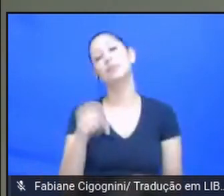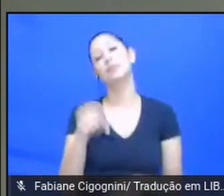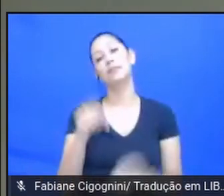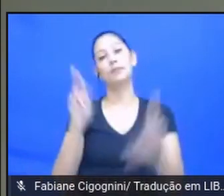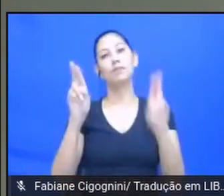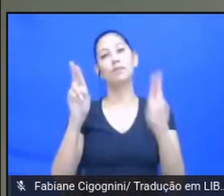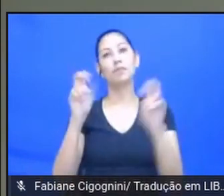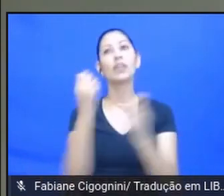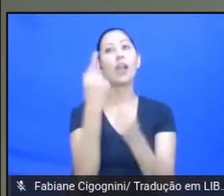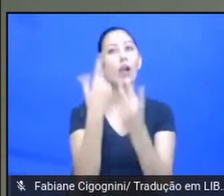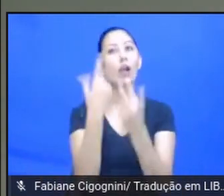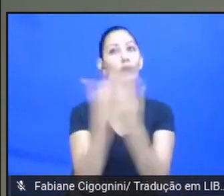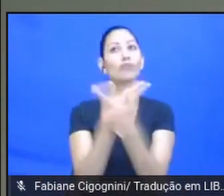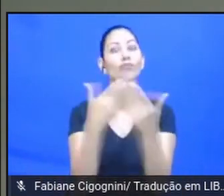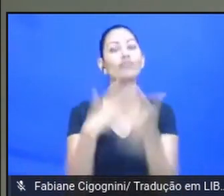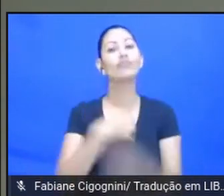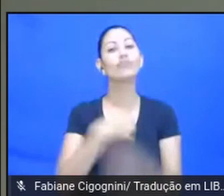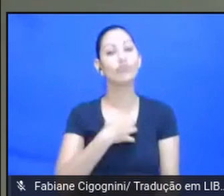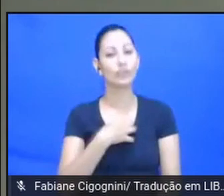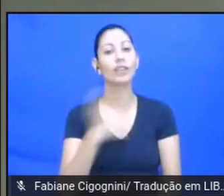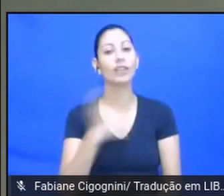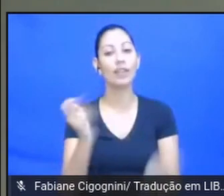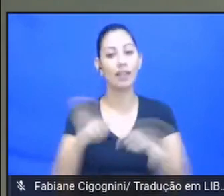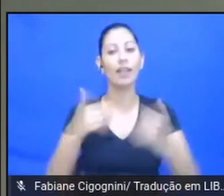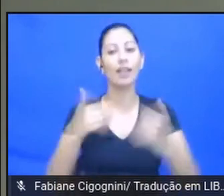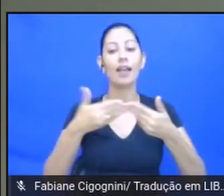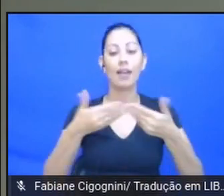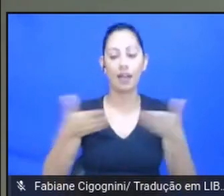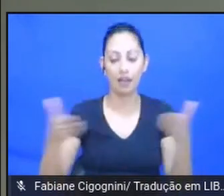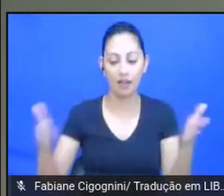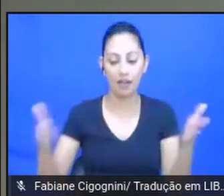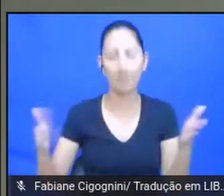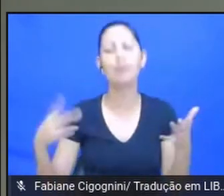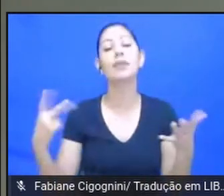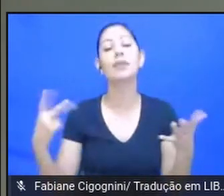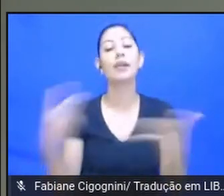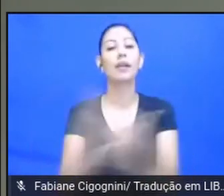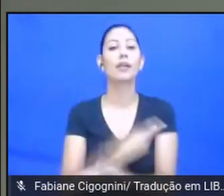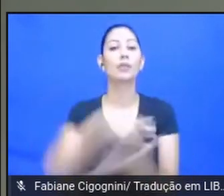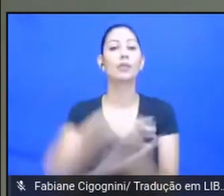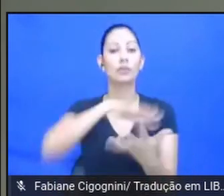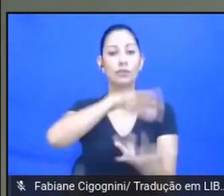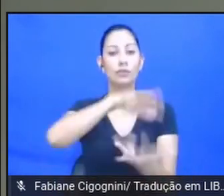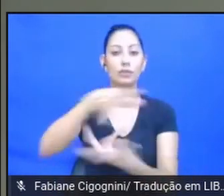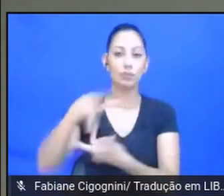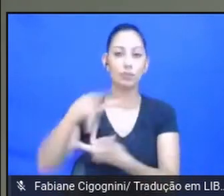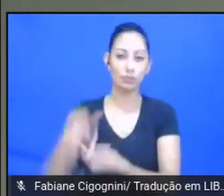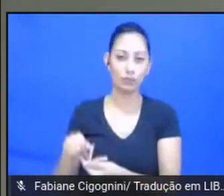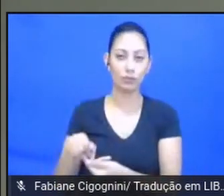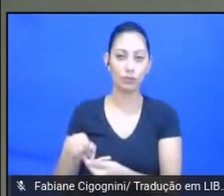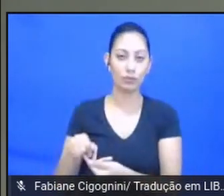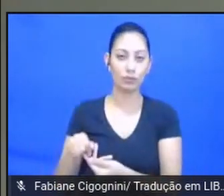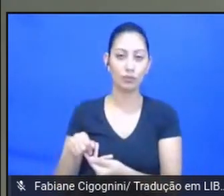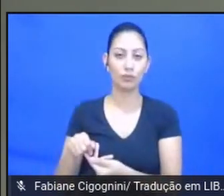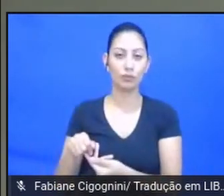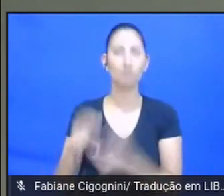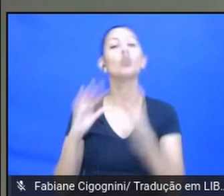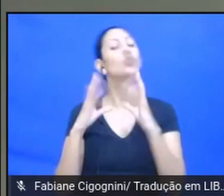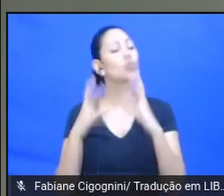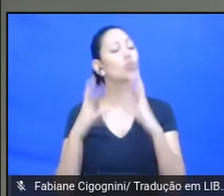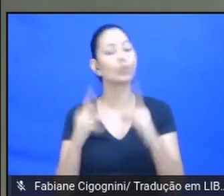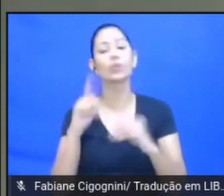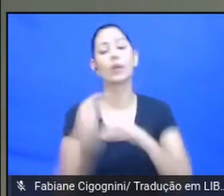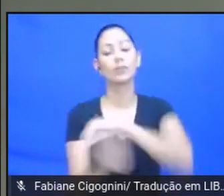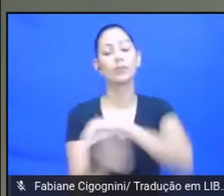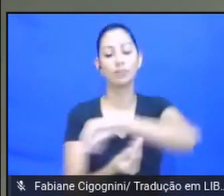forma, ampliando algo que está acontecendo no mundo. A ideia de que tudo se mistura,